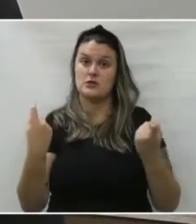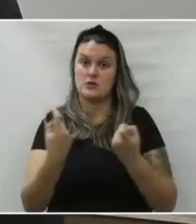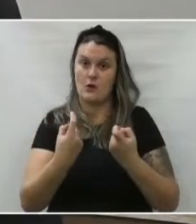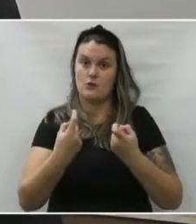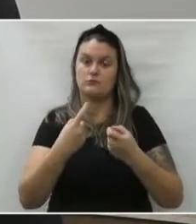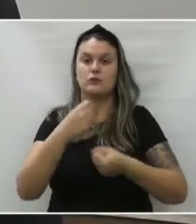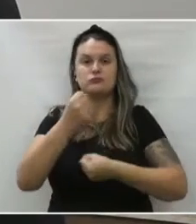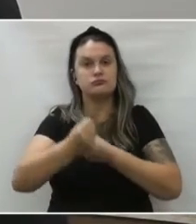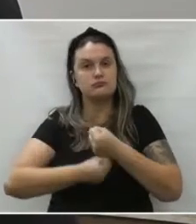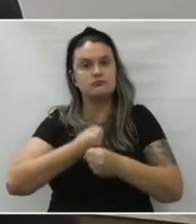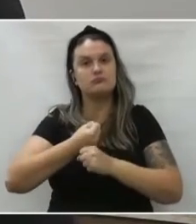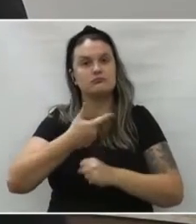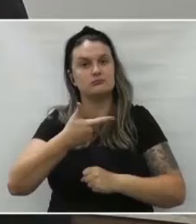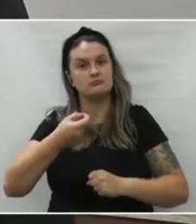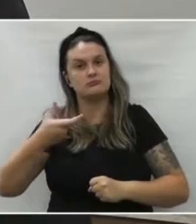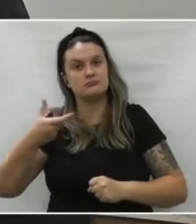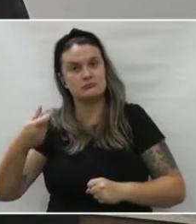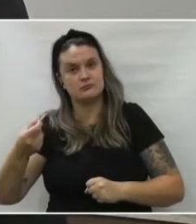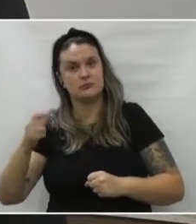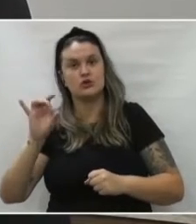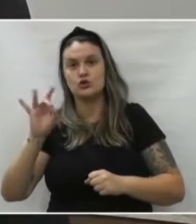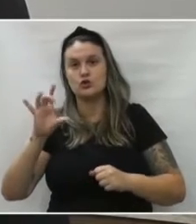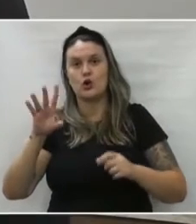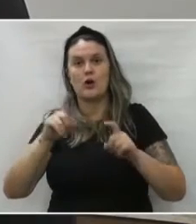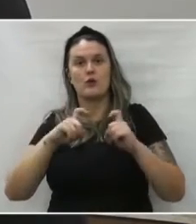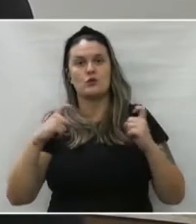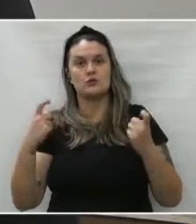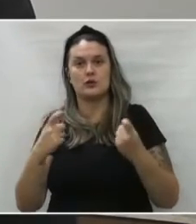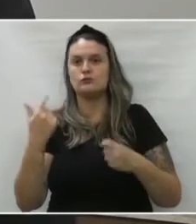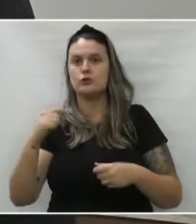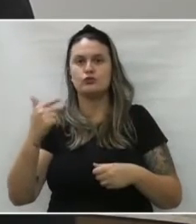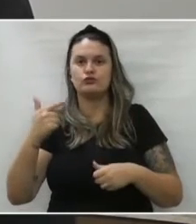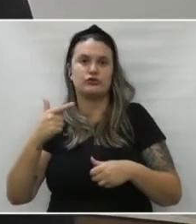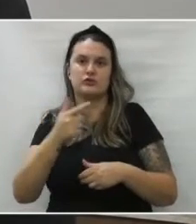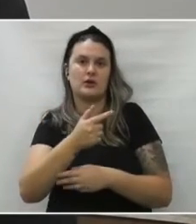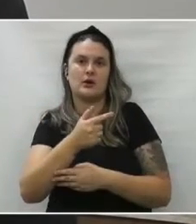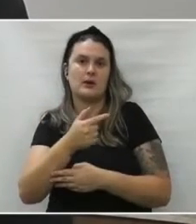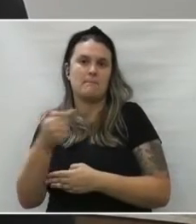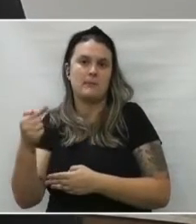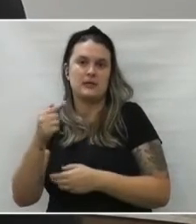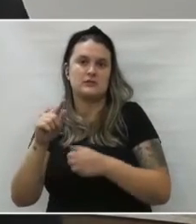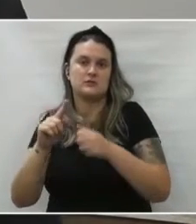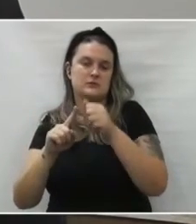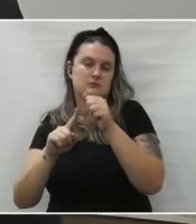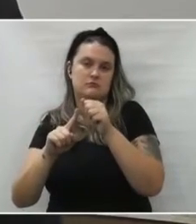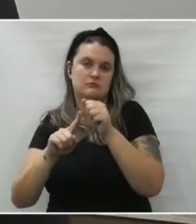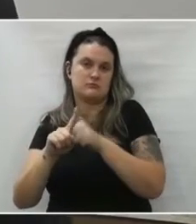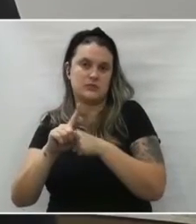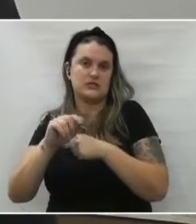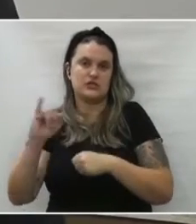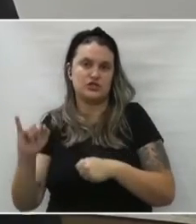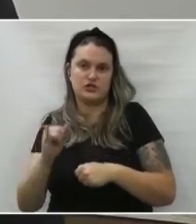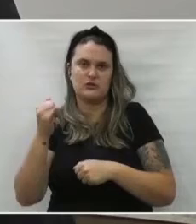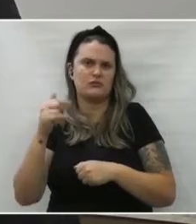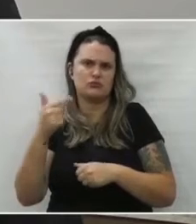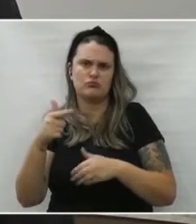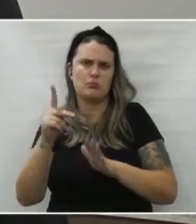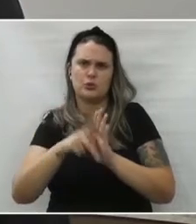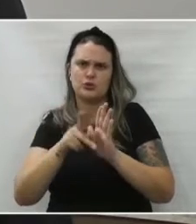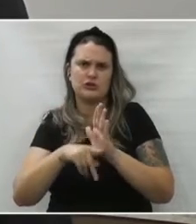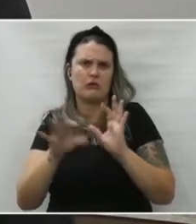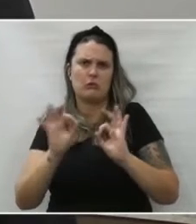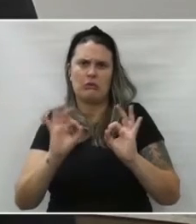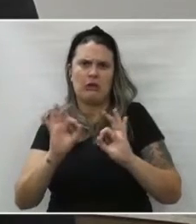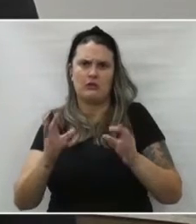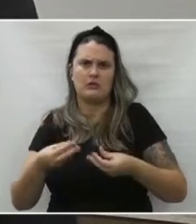de 2020, mas na questão das sessões. Não tivemos sessões durante o mês de janeiro, porque não tivemos nenhum projeto